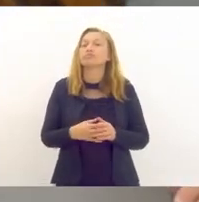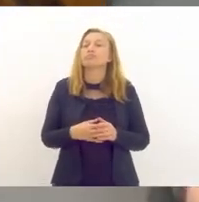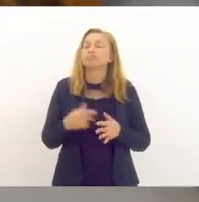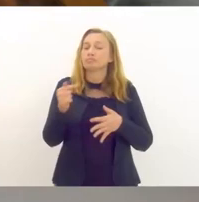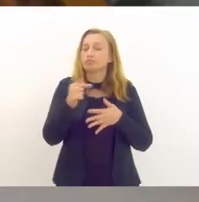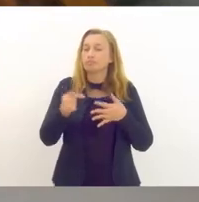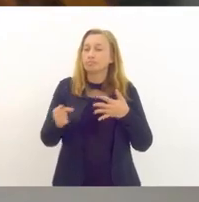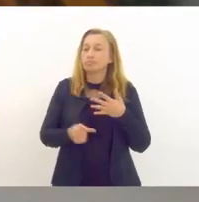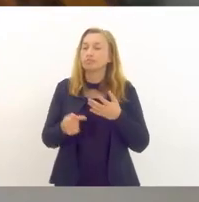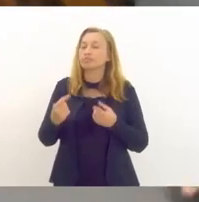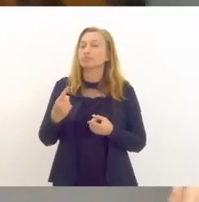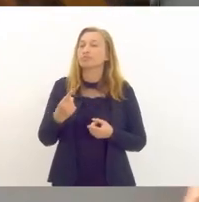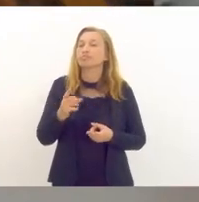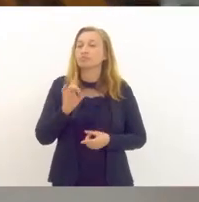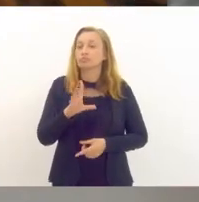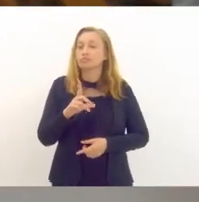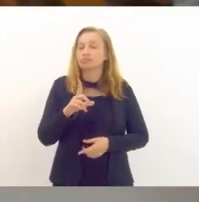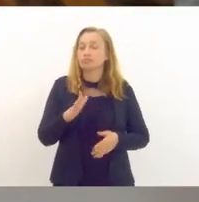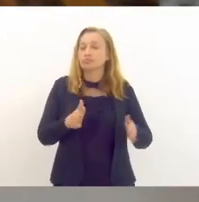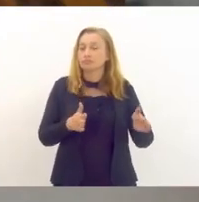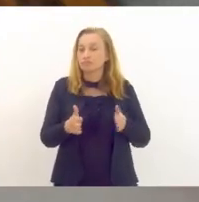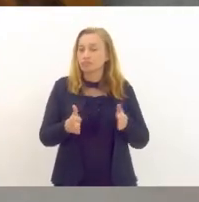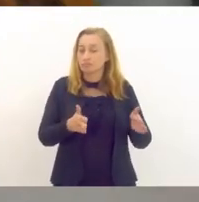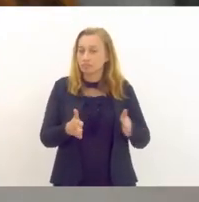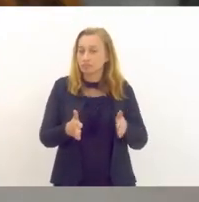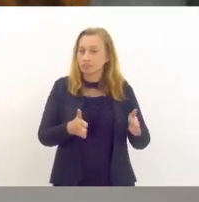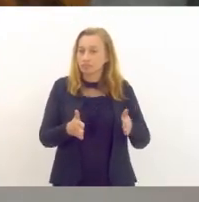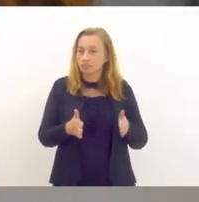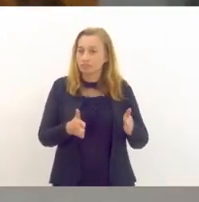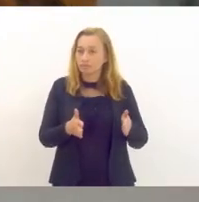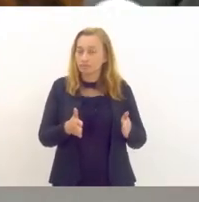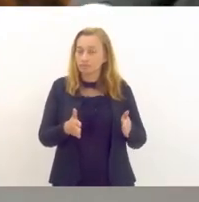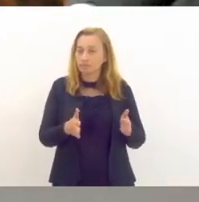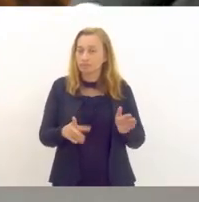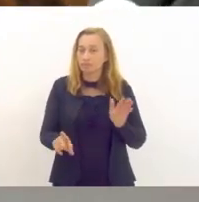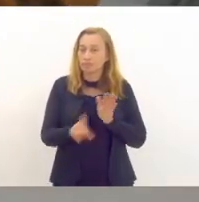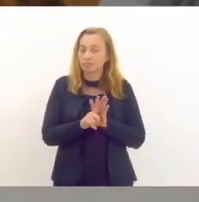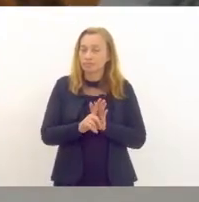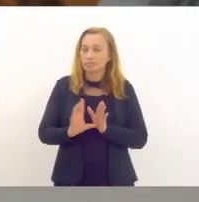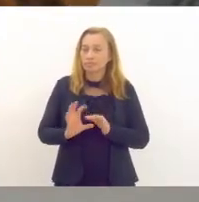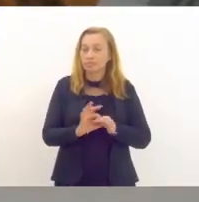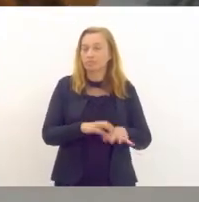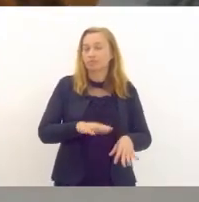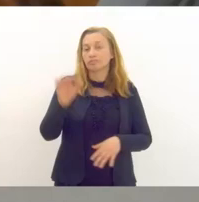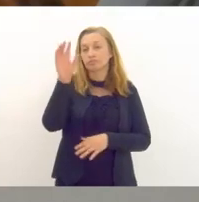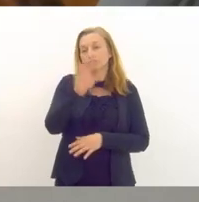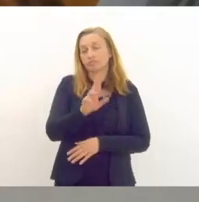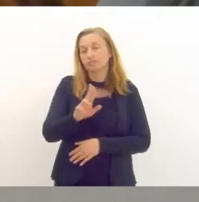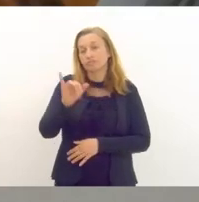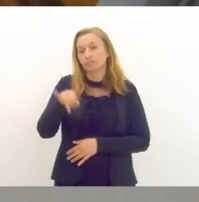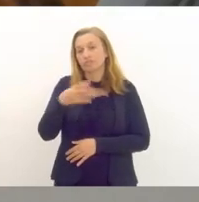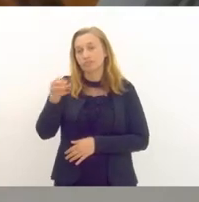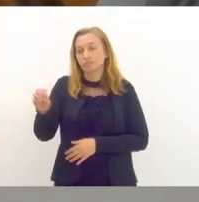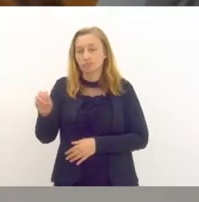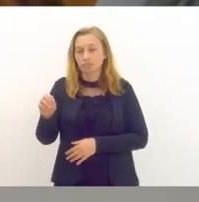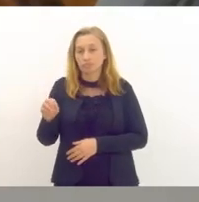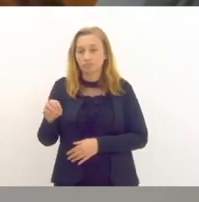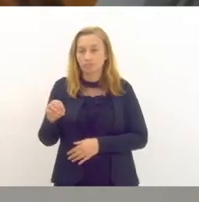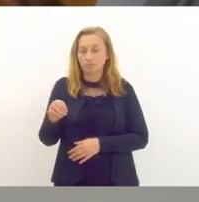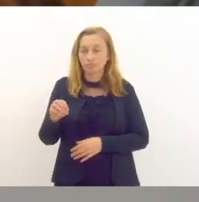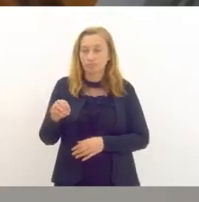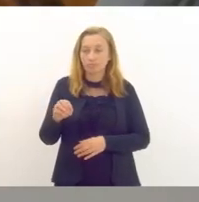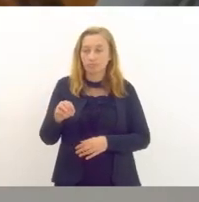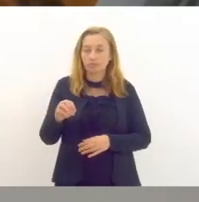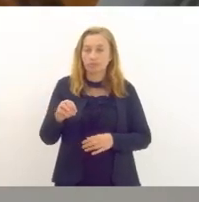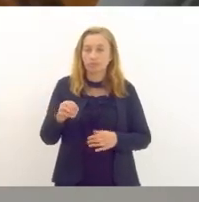porque só tem previsão nas leis complementares da União cobriu o roubos dos Estados